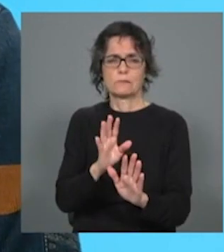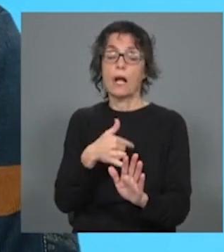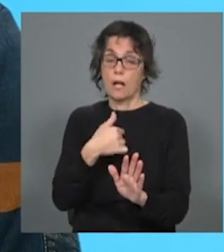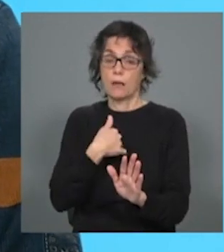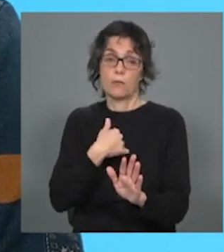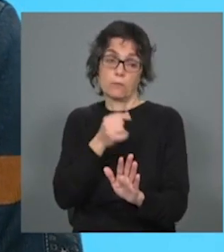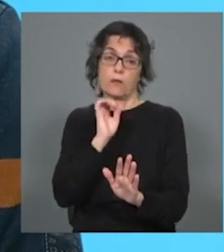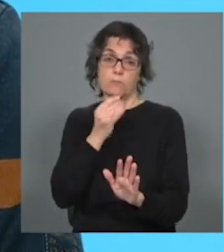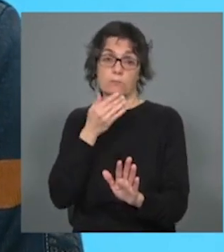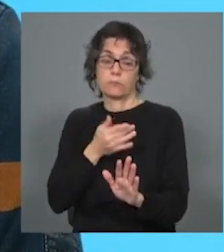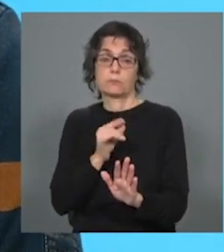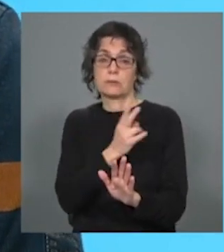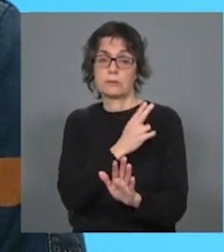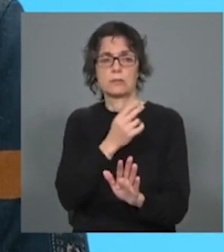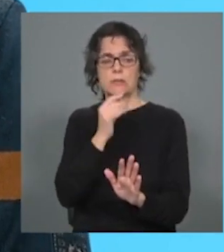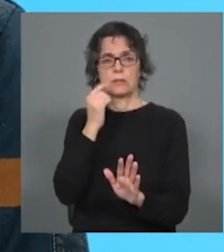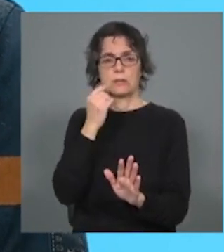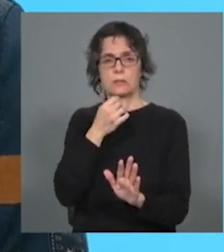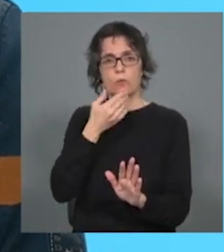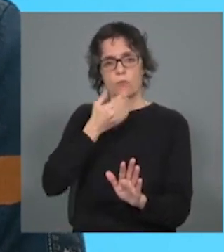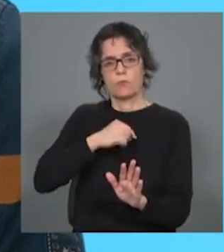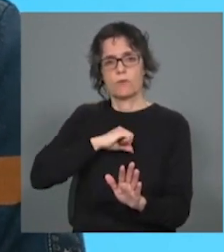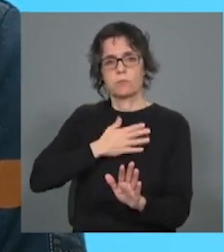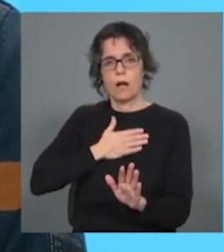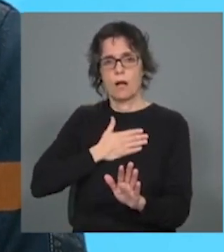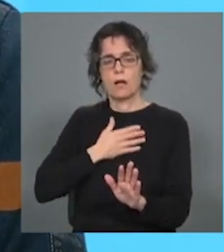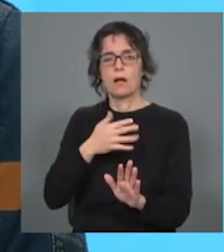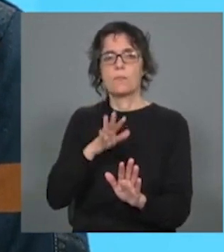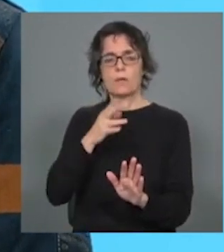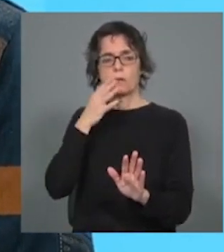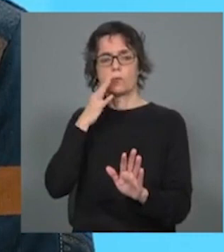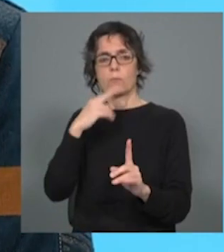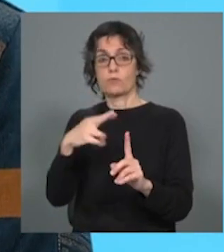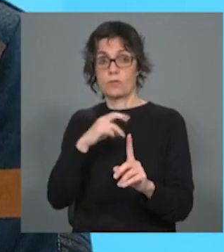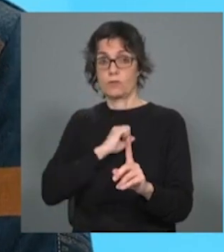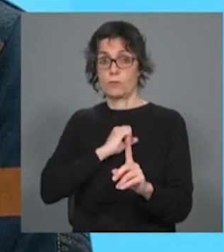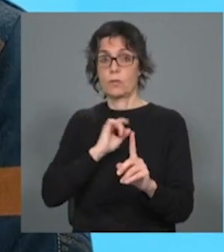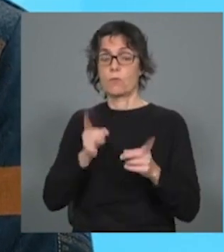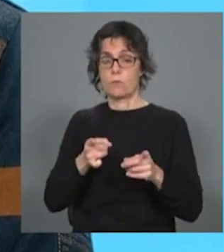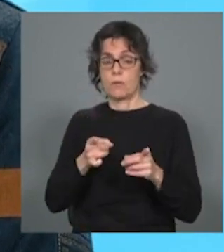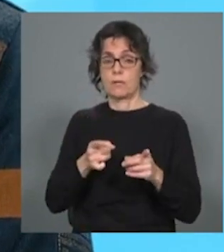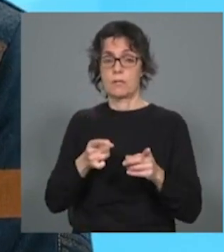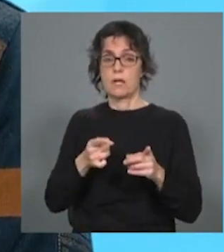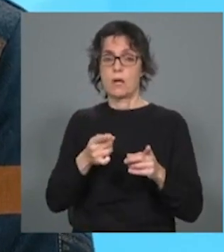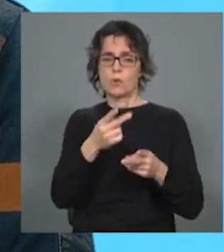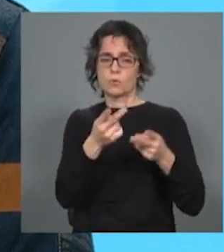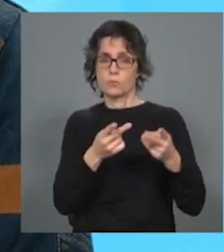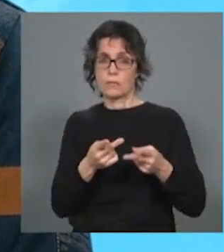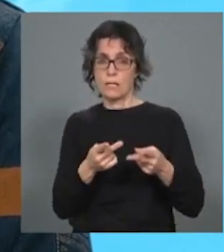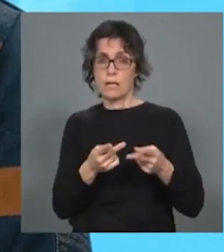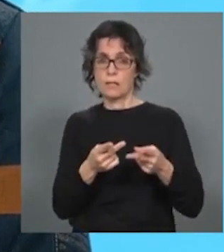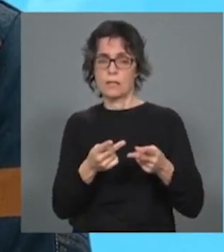desse estudo. Portanto, eu parto sempre, do ponto de vista pessoal, de uma análise exegética